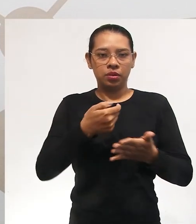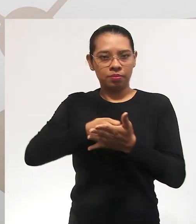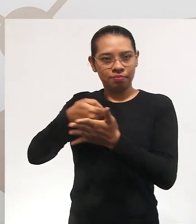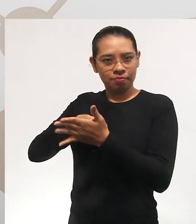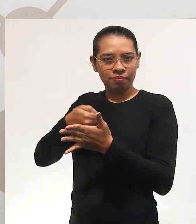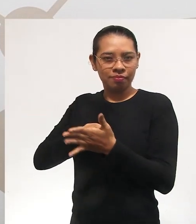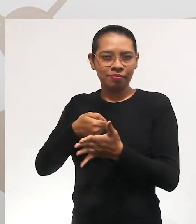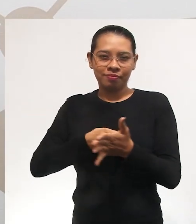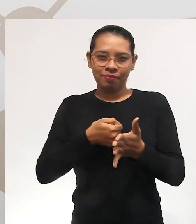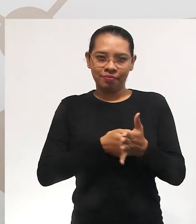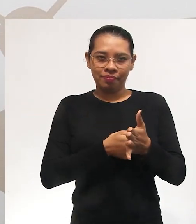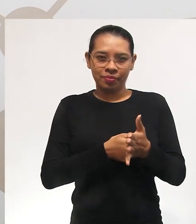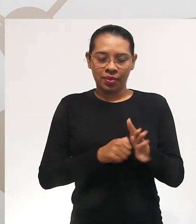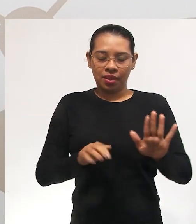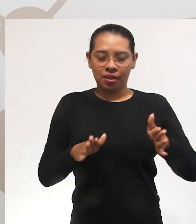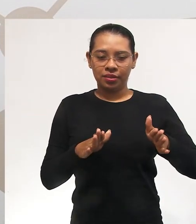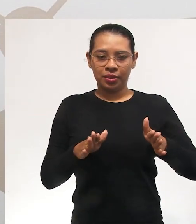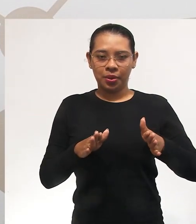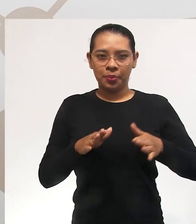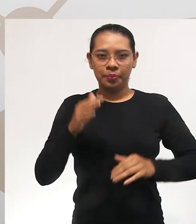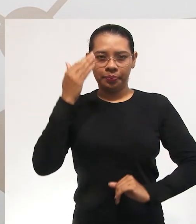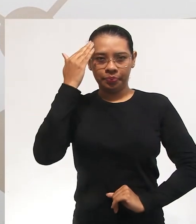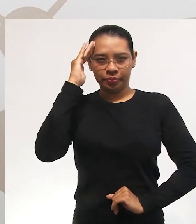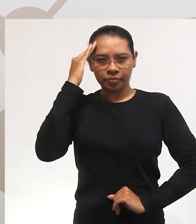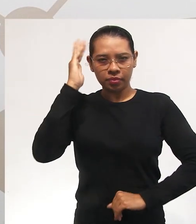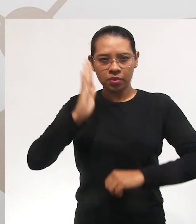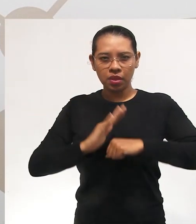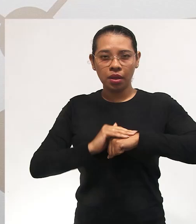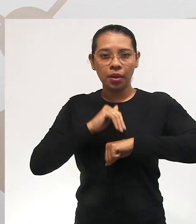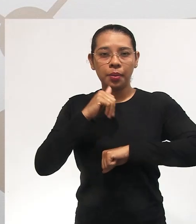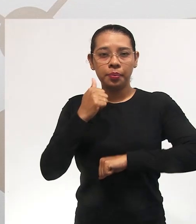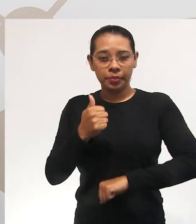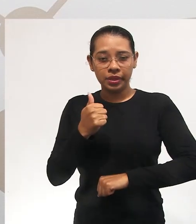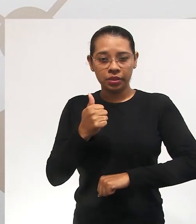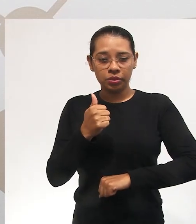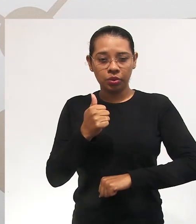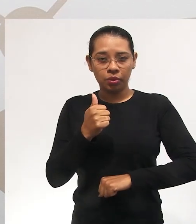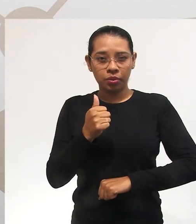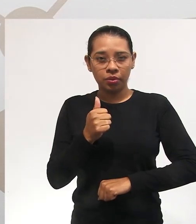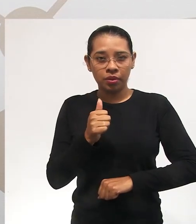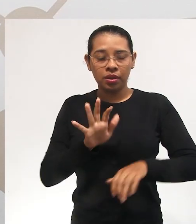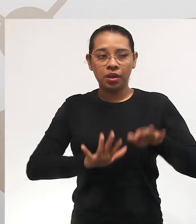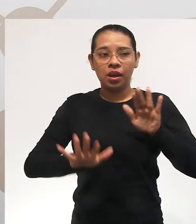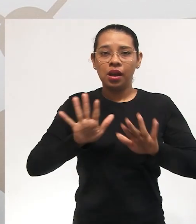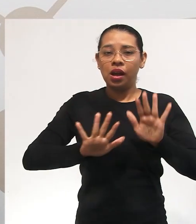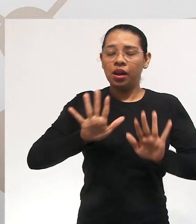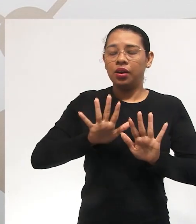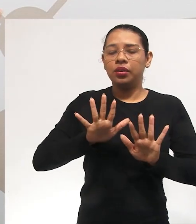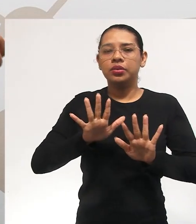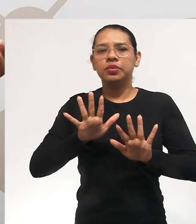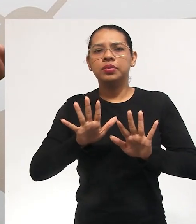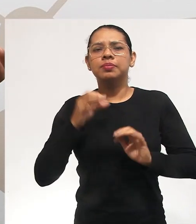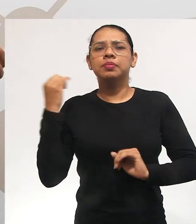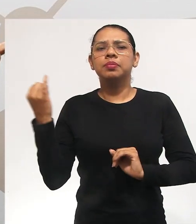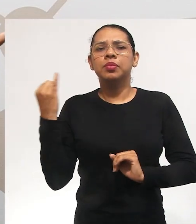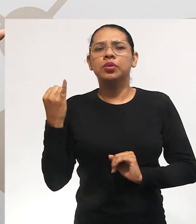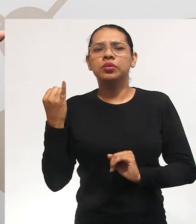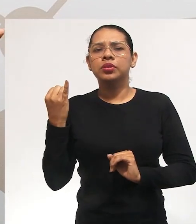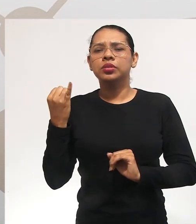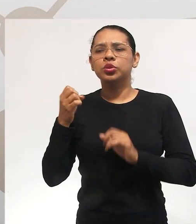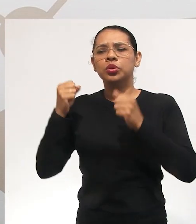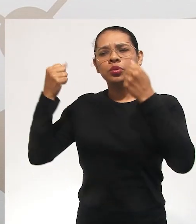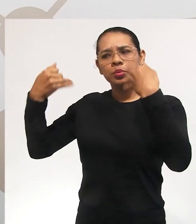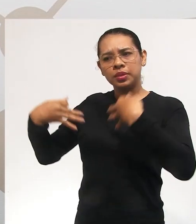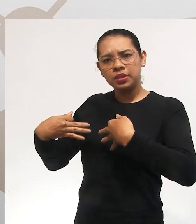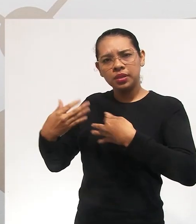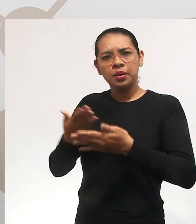exigente. Nesse aspecto que você toca, e nós temos, eu ia falar com você sobre a questão da importância